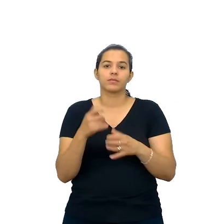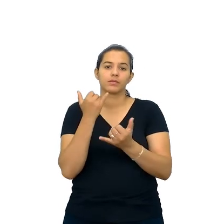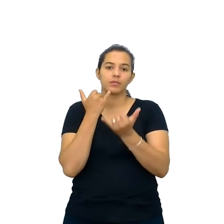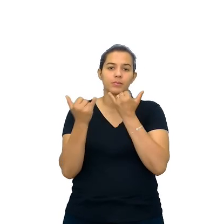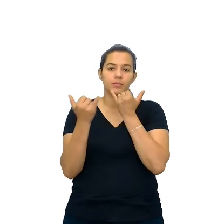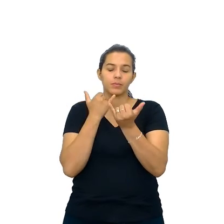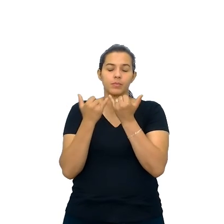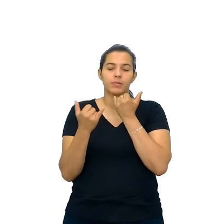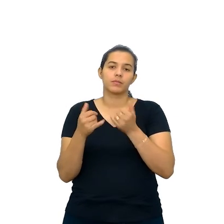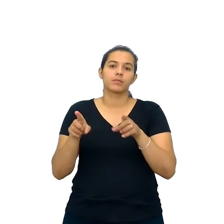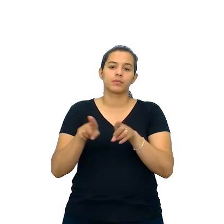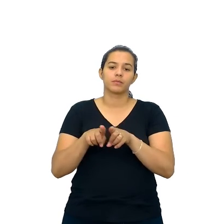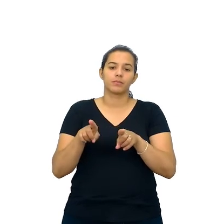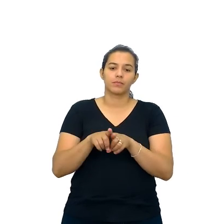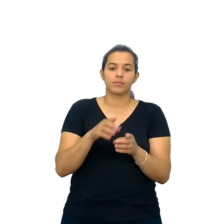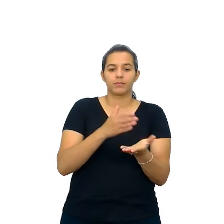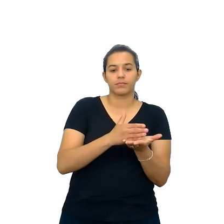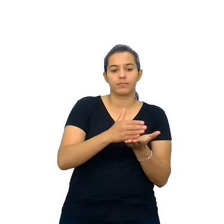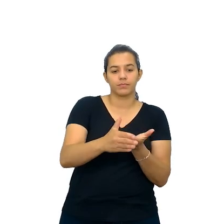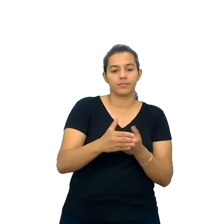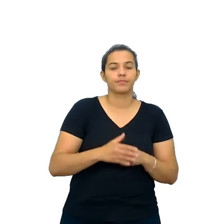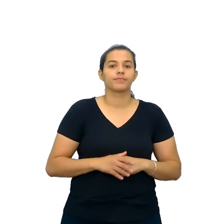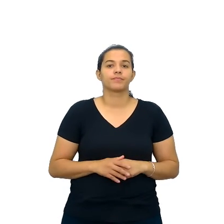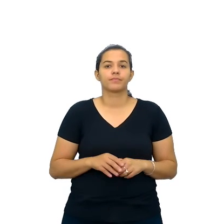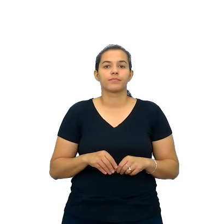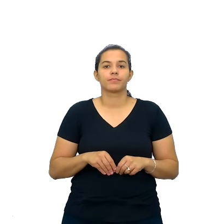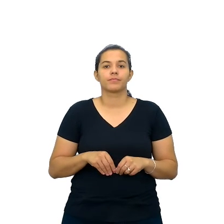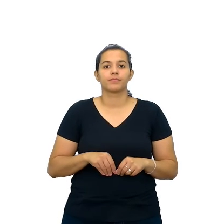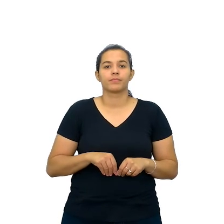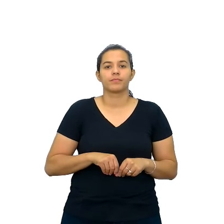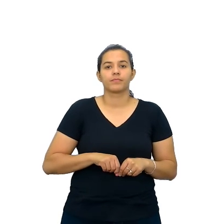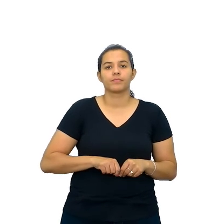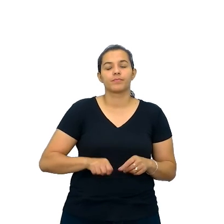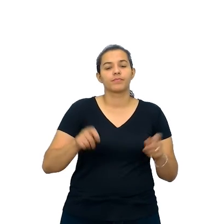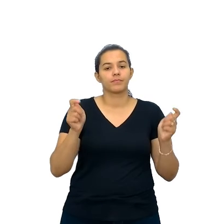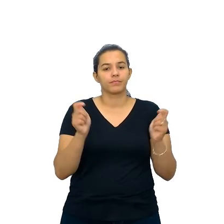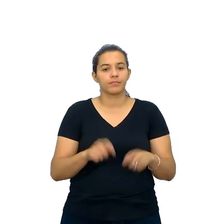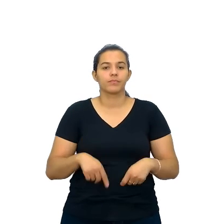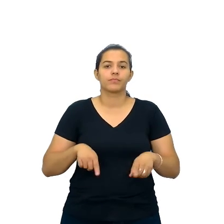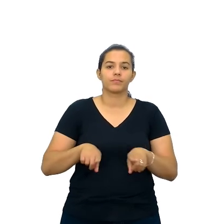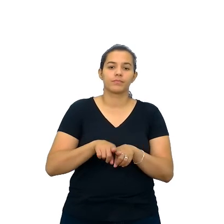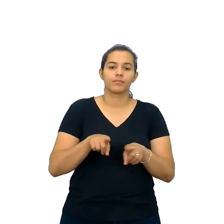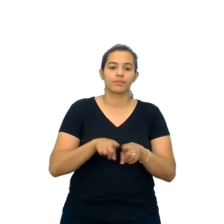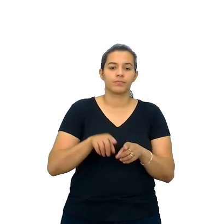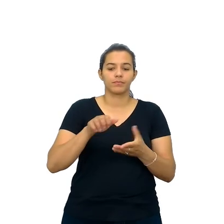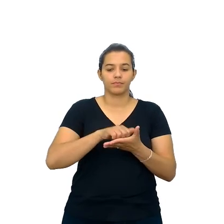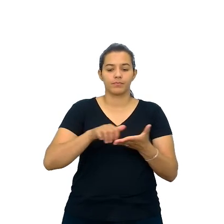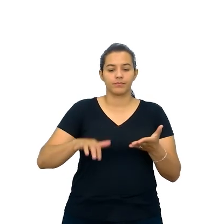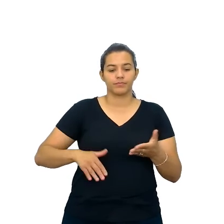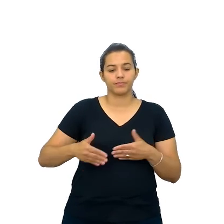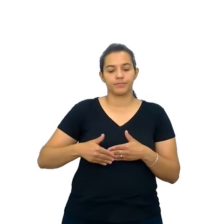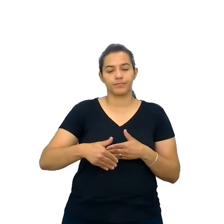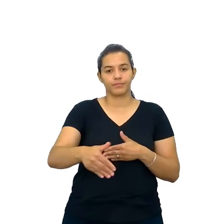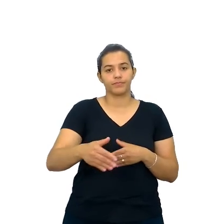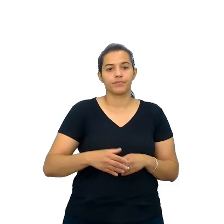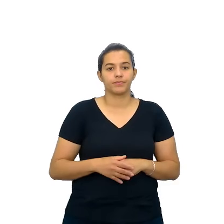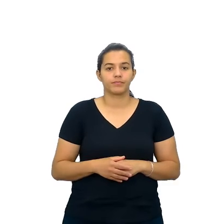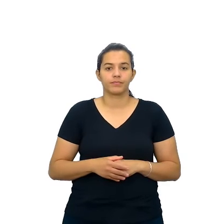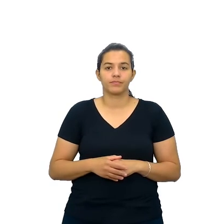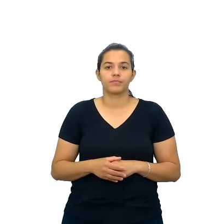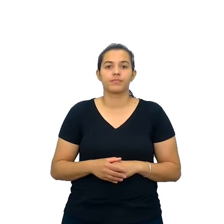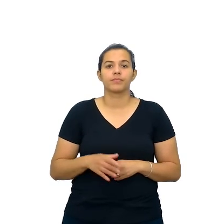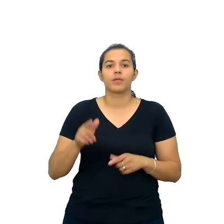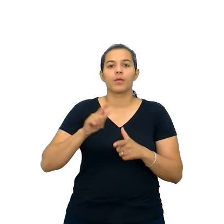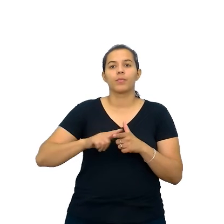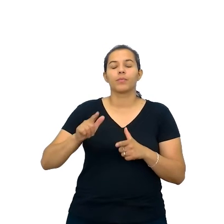são informações iniciais para que ele possa seguir na atividade. Então, aí o